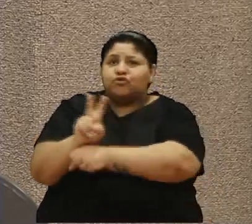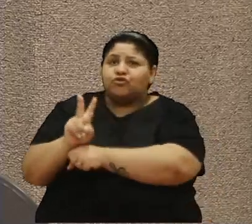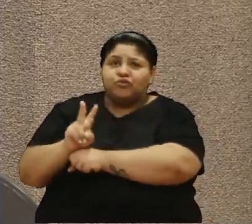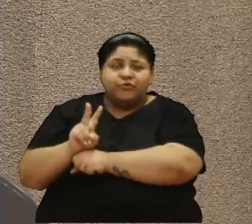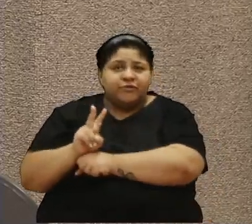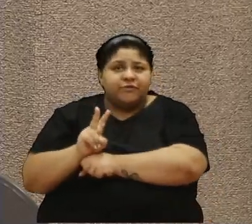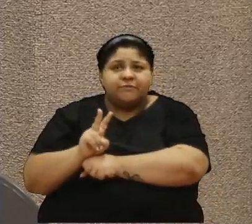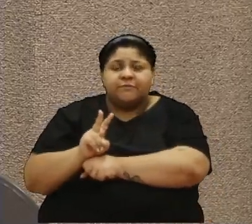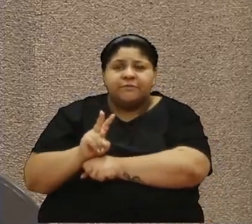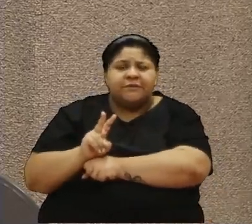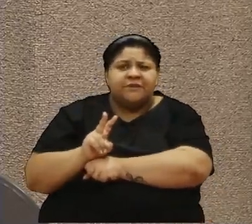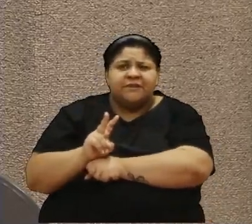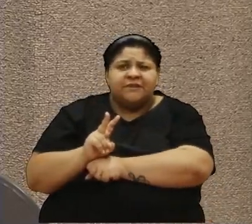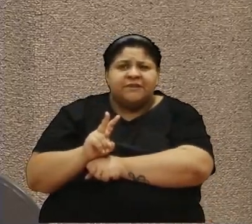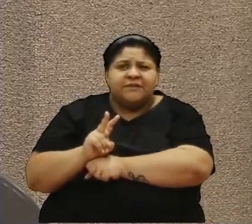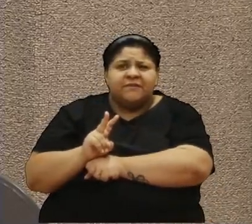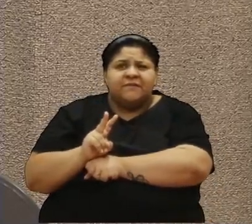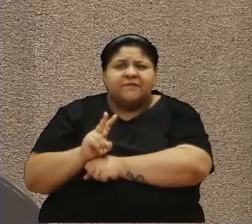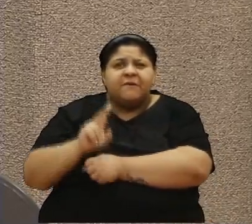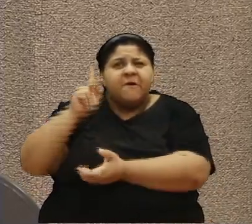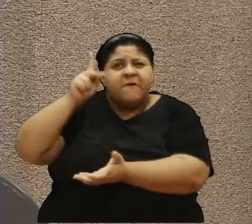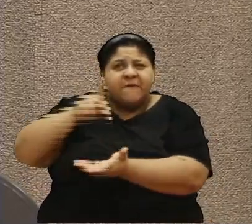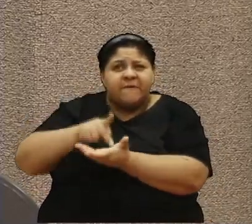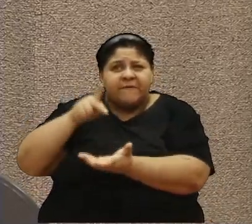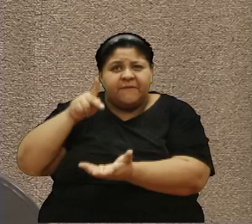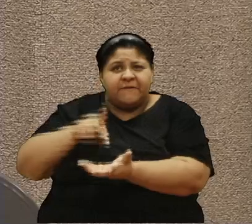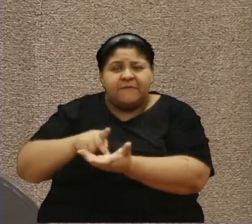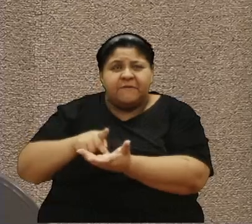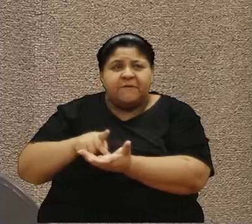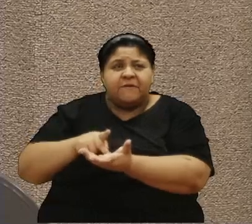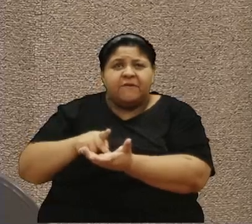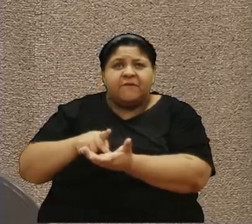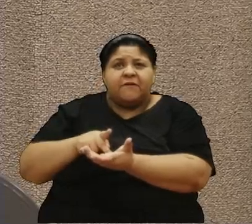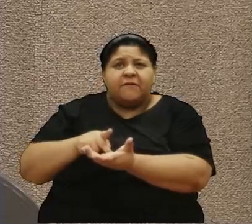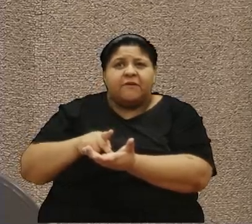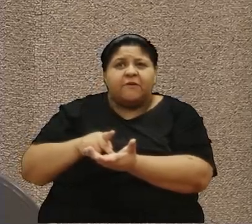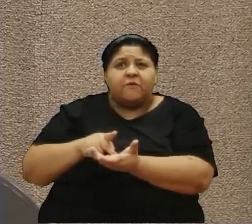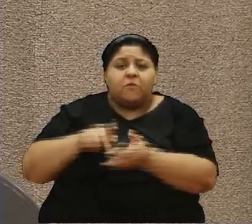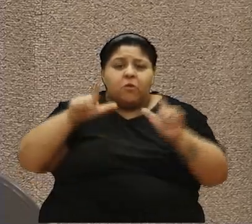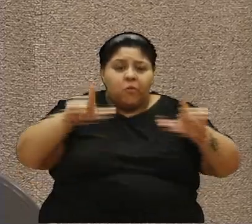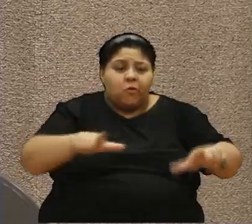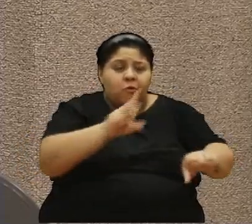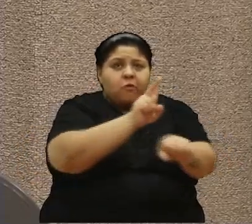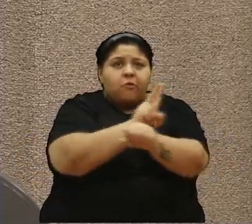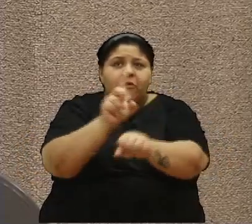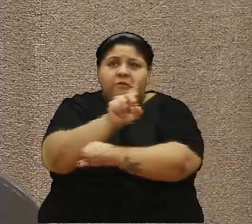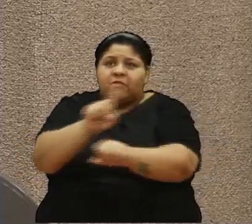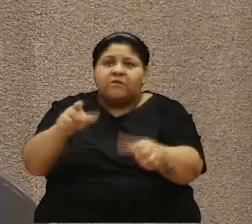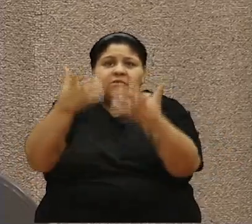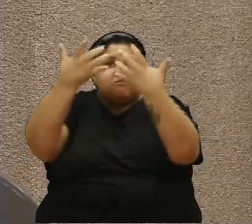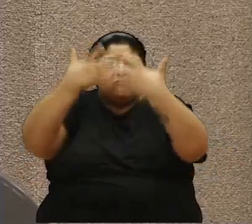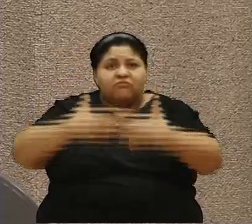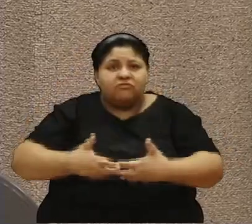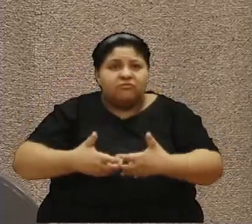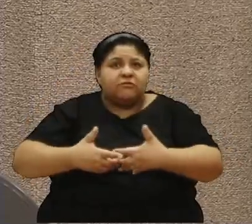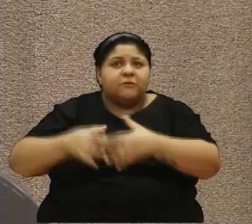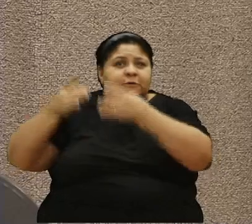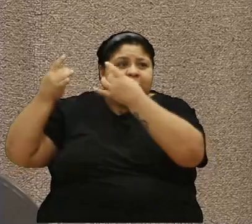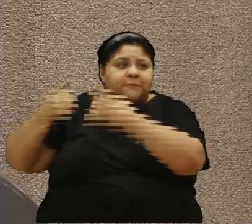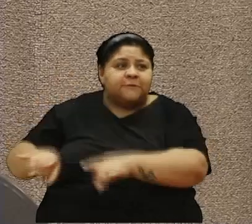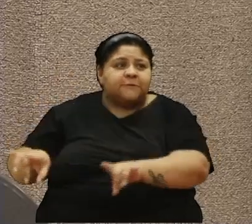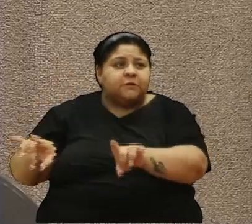cuidado real, de repente a estação de tratamento não está funcionando e está largando efluentes